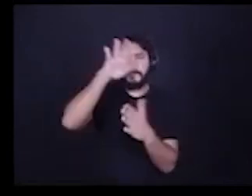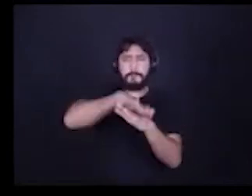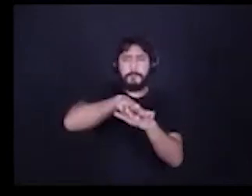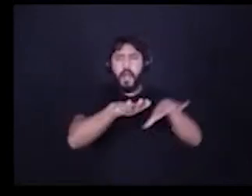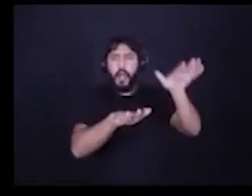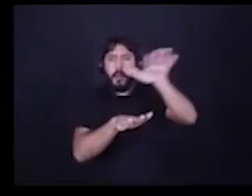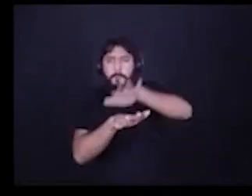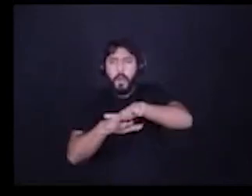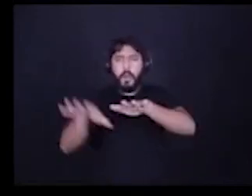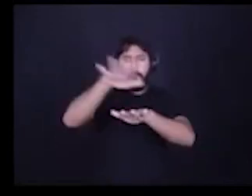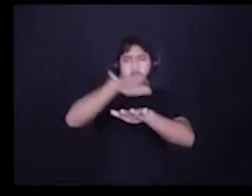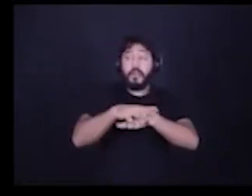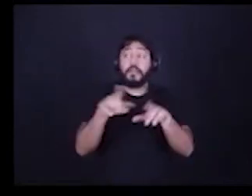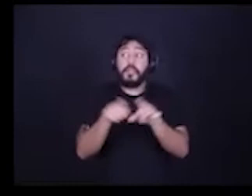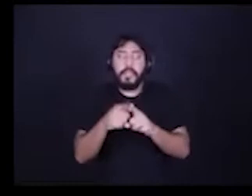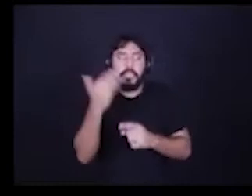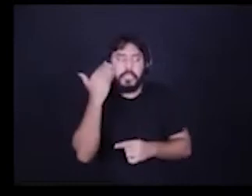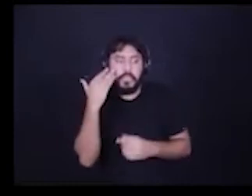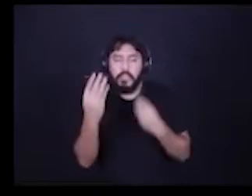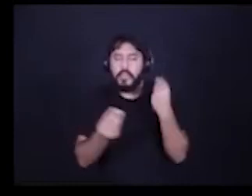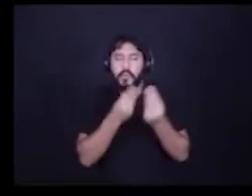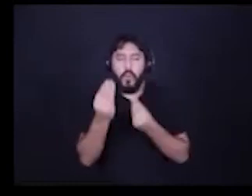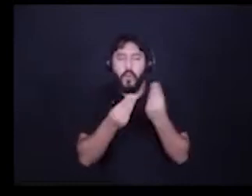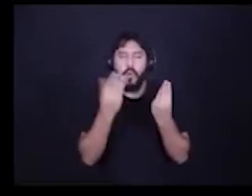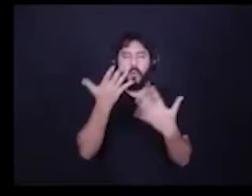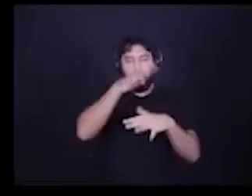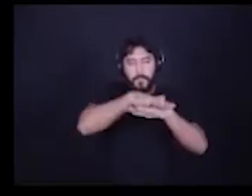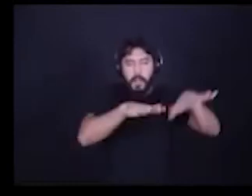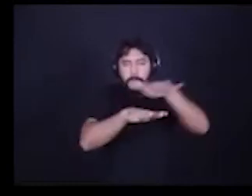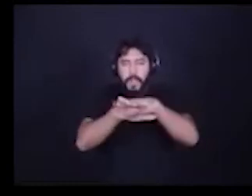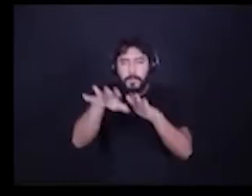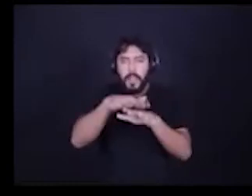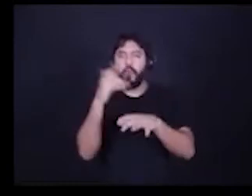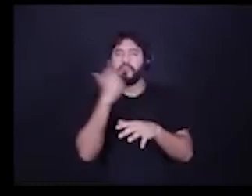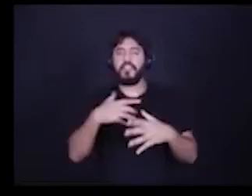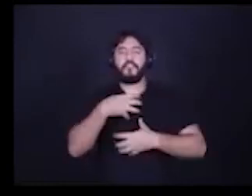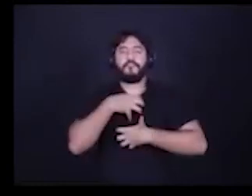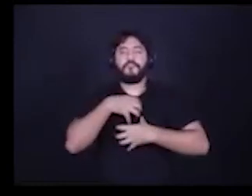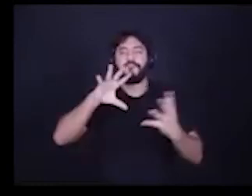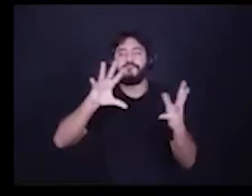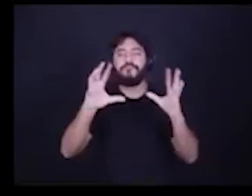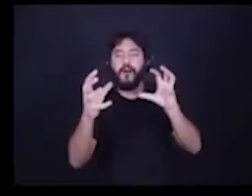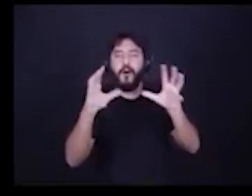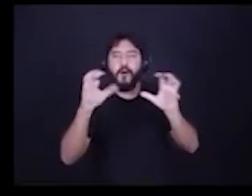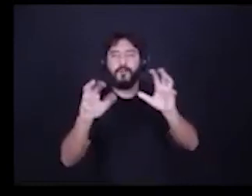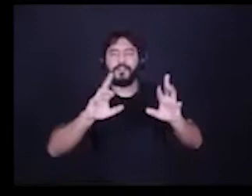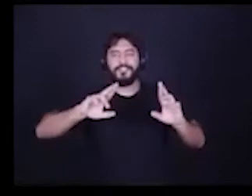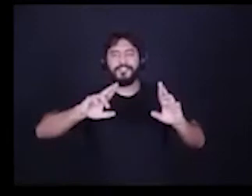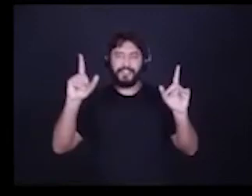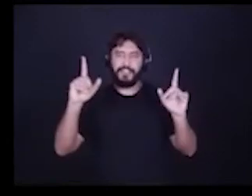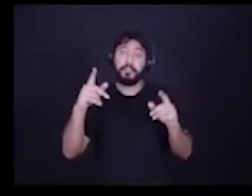partir dessa sobreposição eu conseguia ir para essas formas que falavam um pouco sobre esses